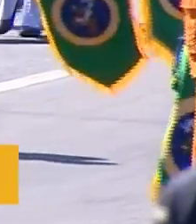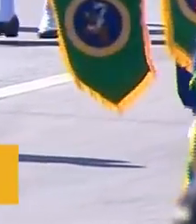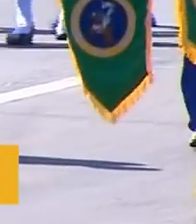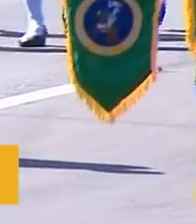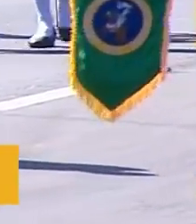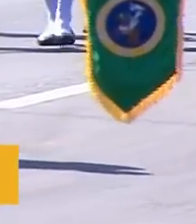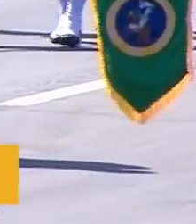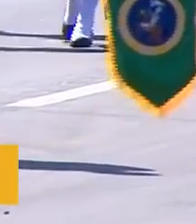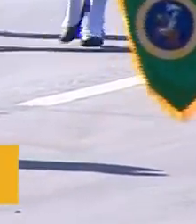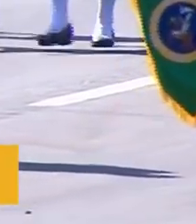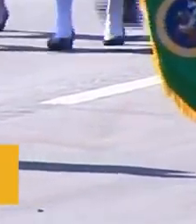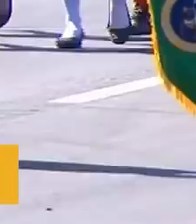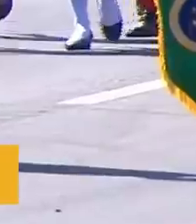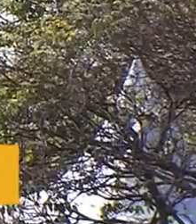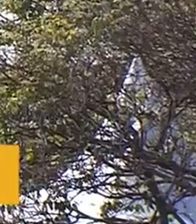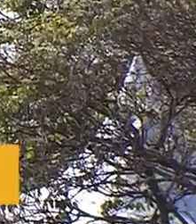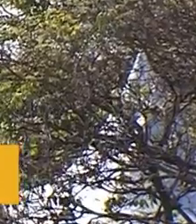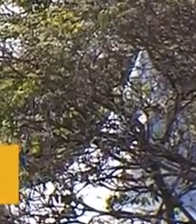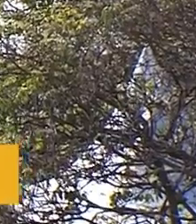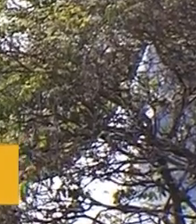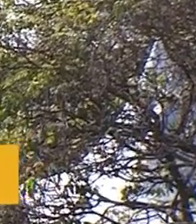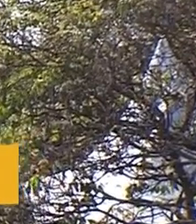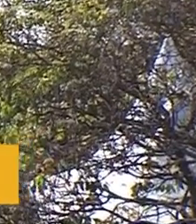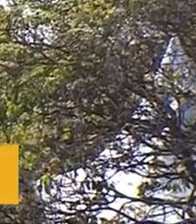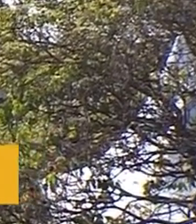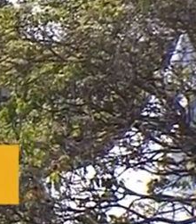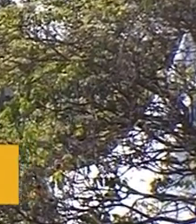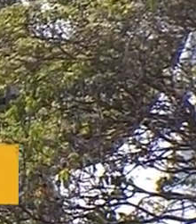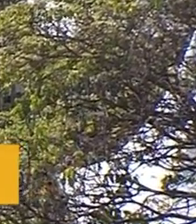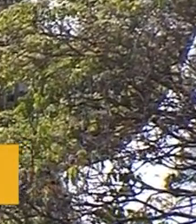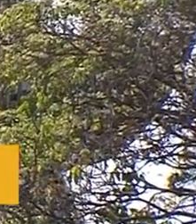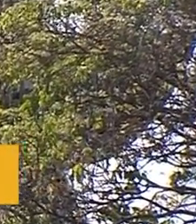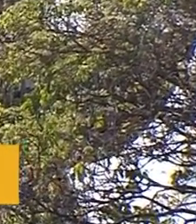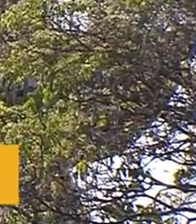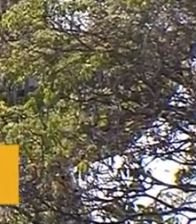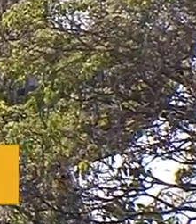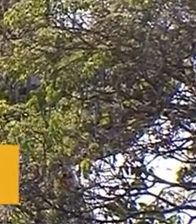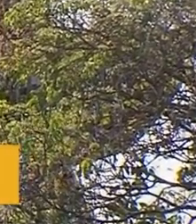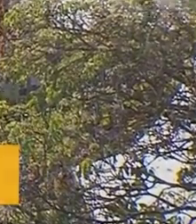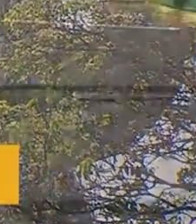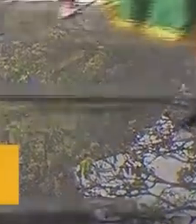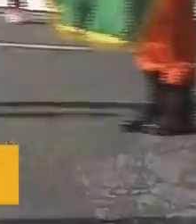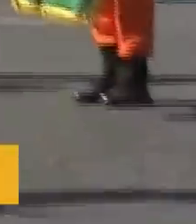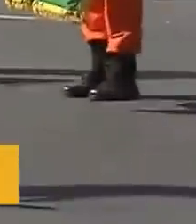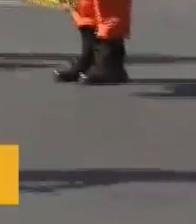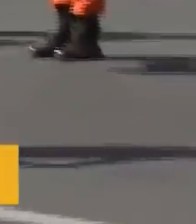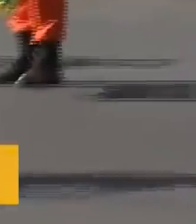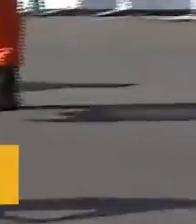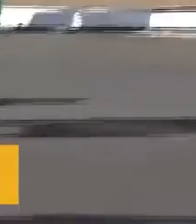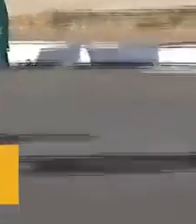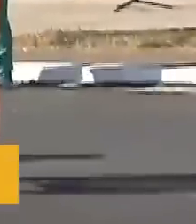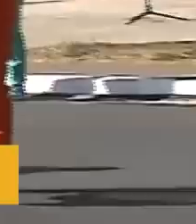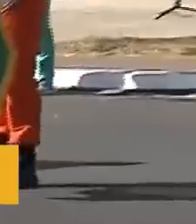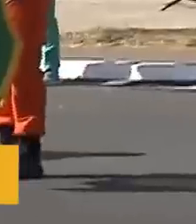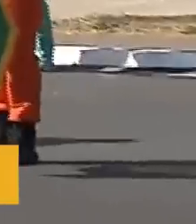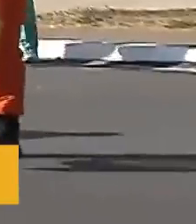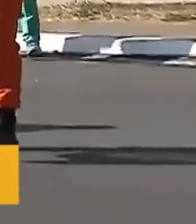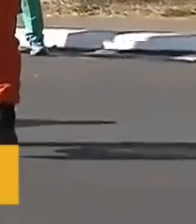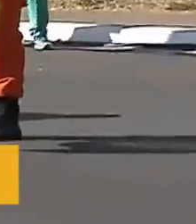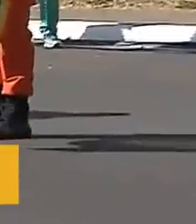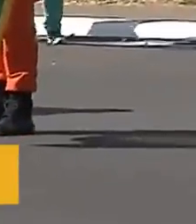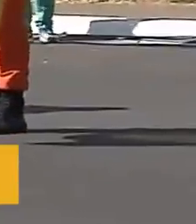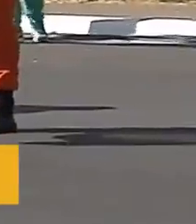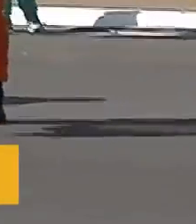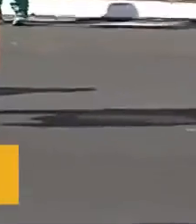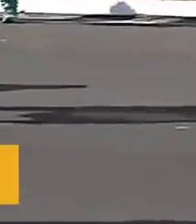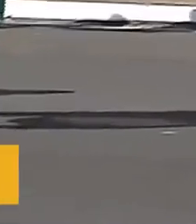é atleta militar, atleta da Força Aérea, vem conduzindo então na abertura do desfile, para agora